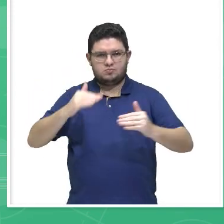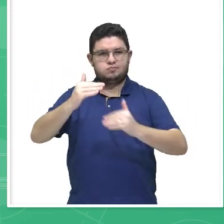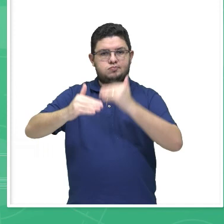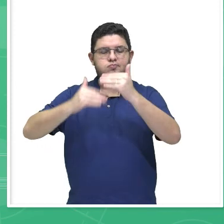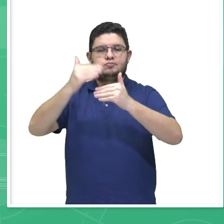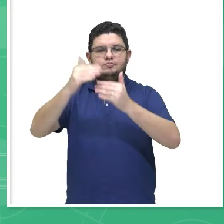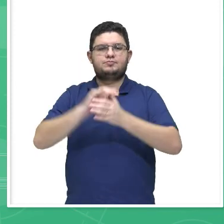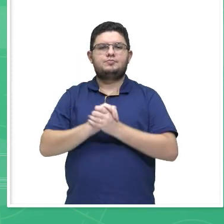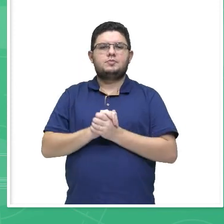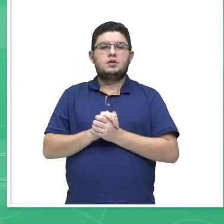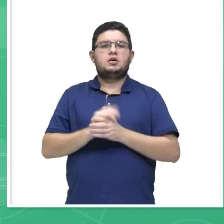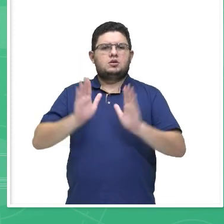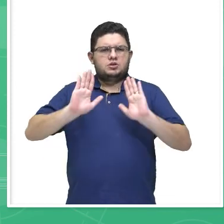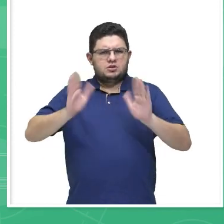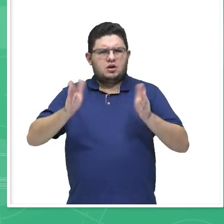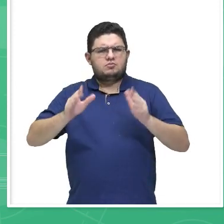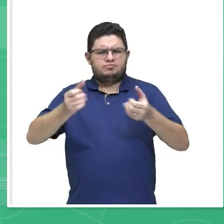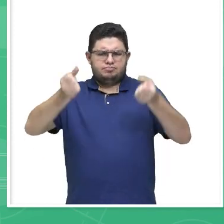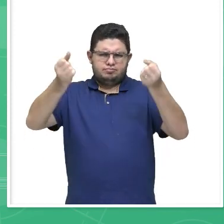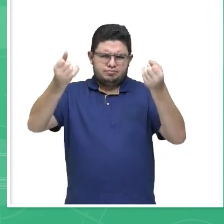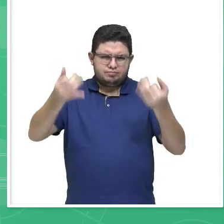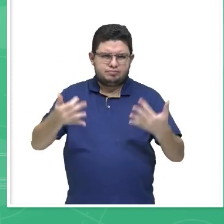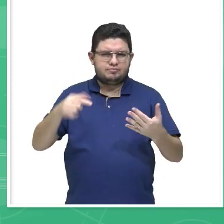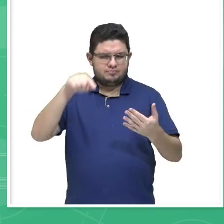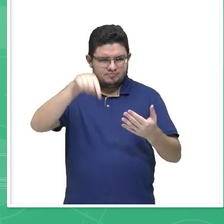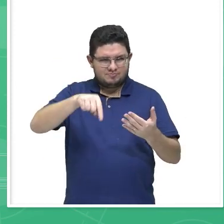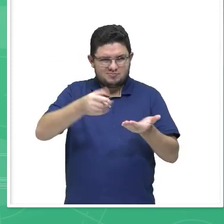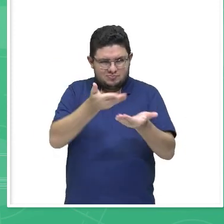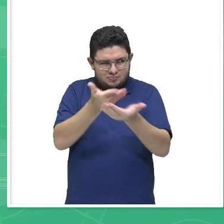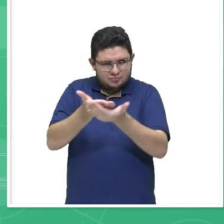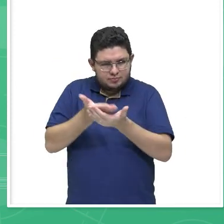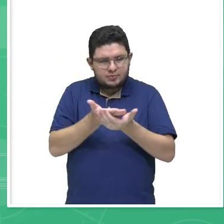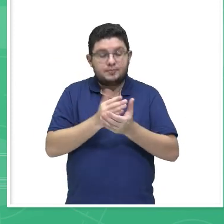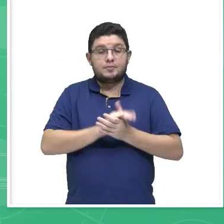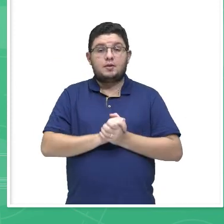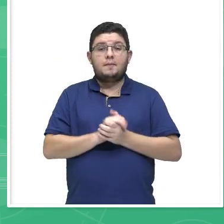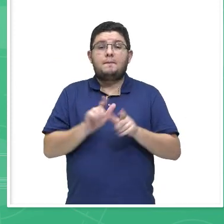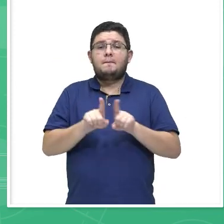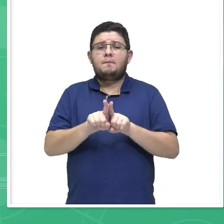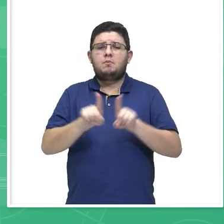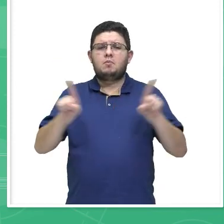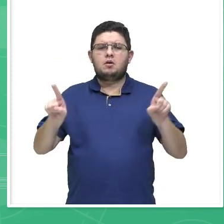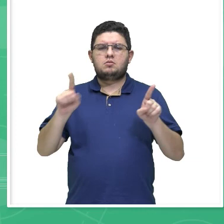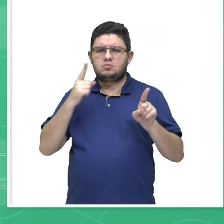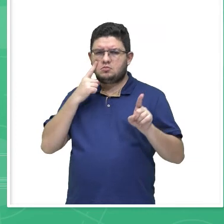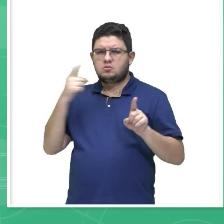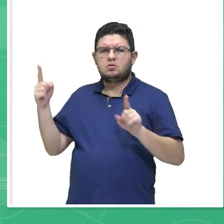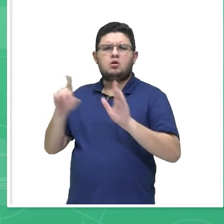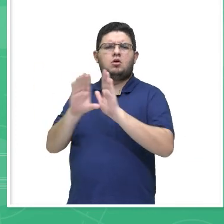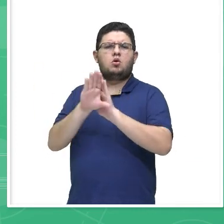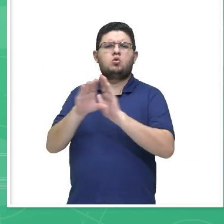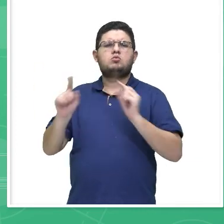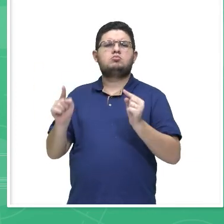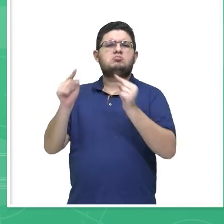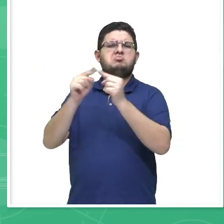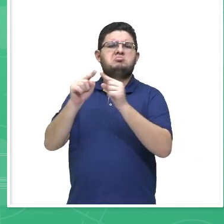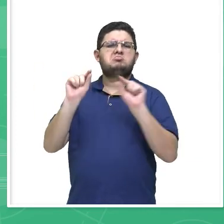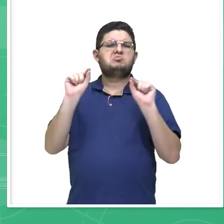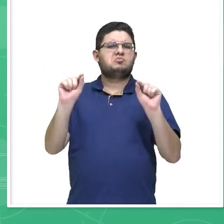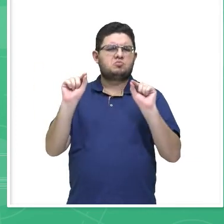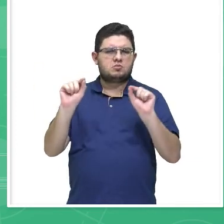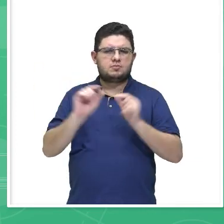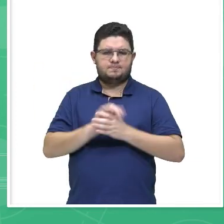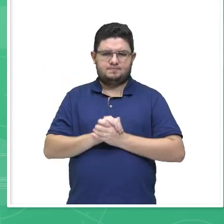histórico nesta aula 90. Ok, mas em que consiste essa concepção? Dentre